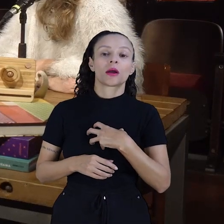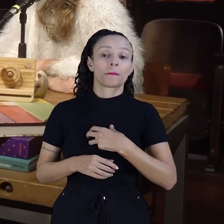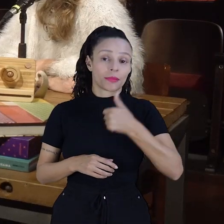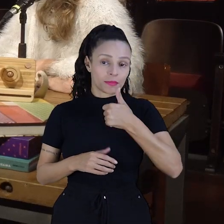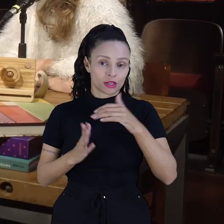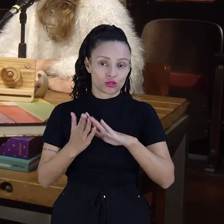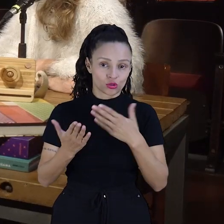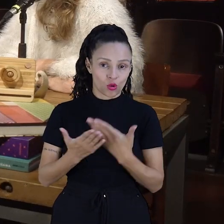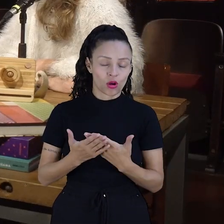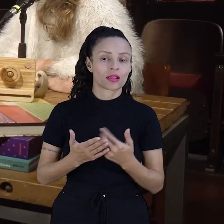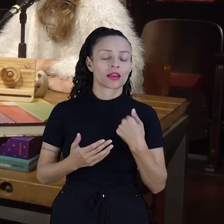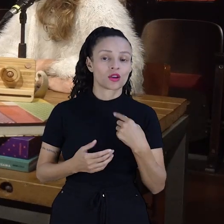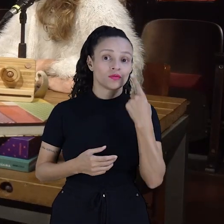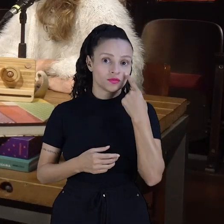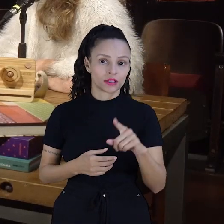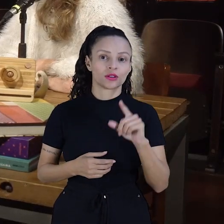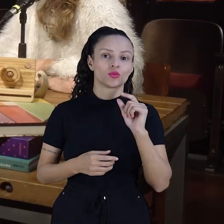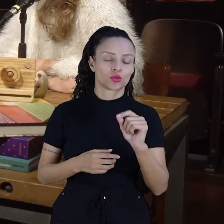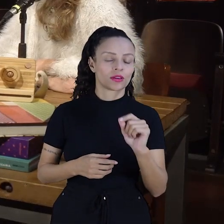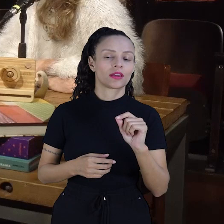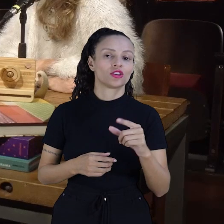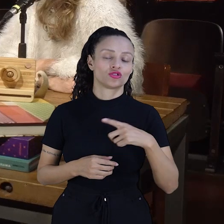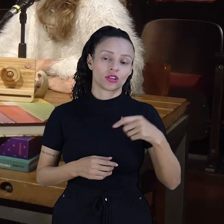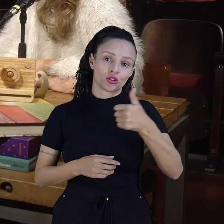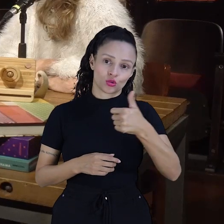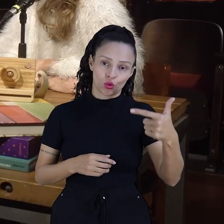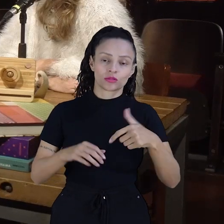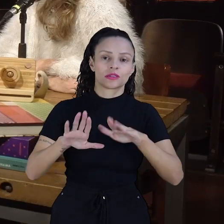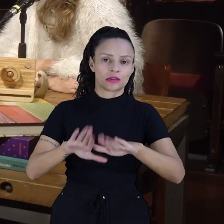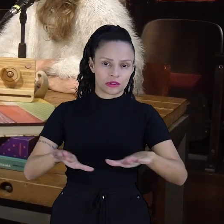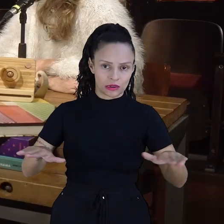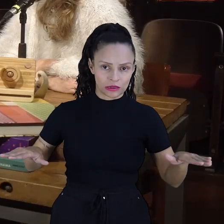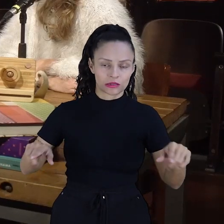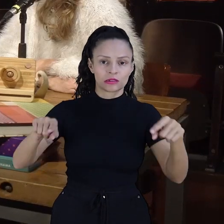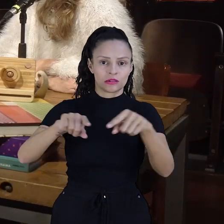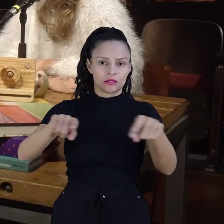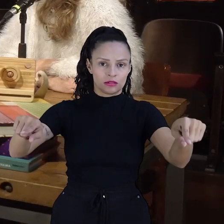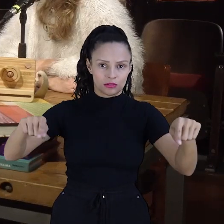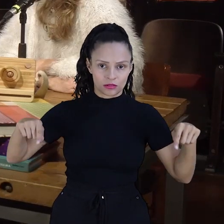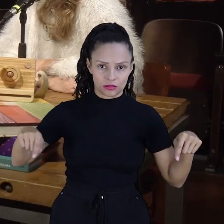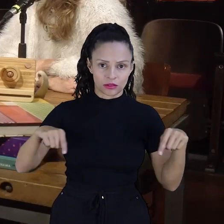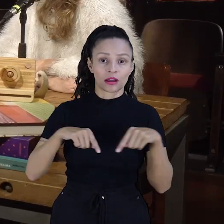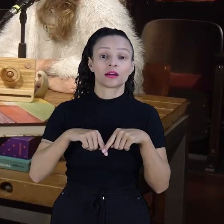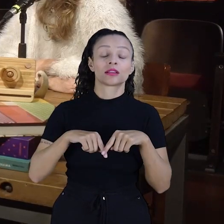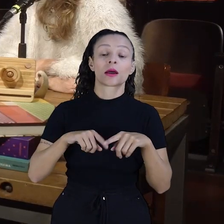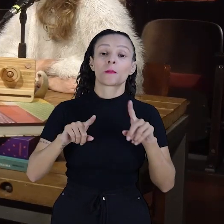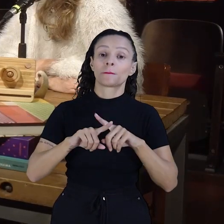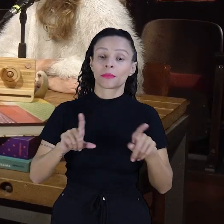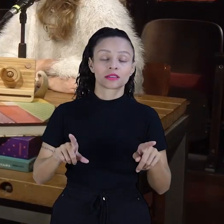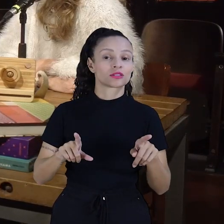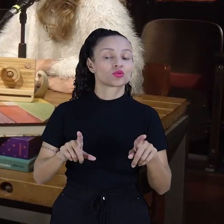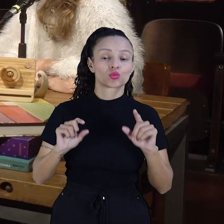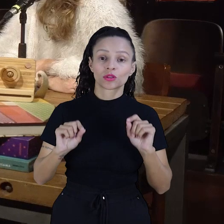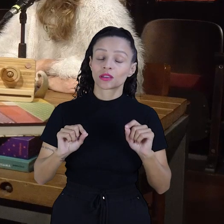Primeira escola que eu trabalhei, eu me deparei com a ideia que a gente tinha 12 crianças na sala, ali no espaço, mas nós